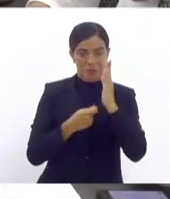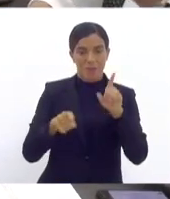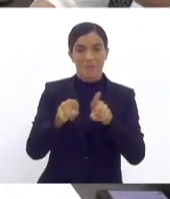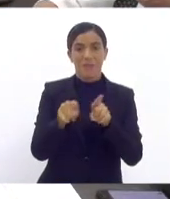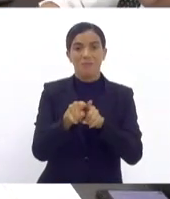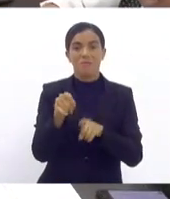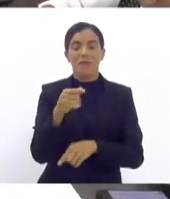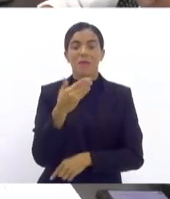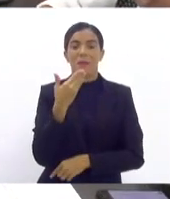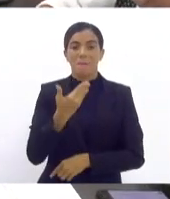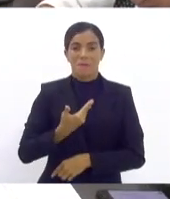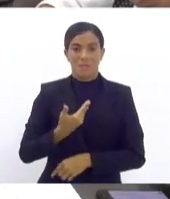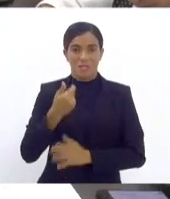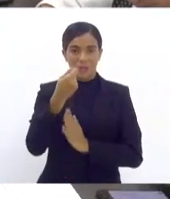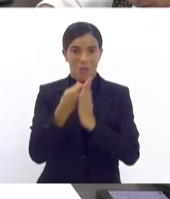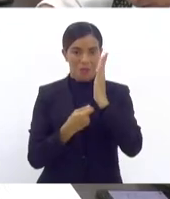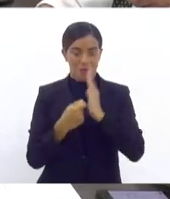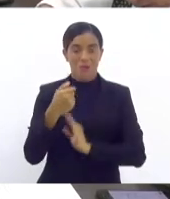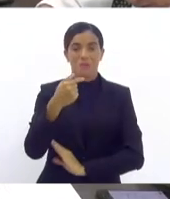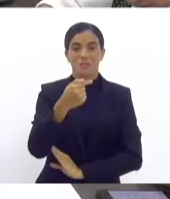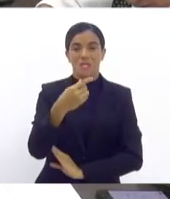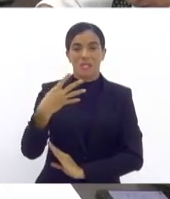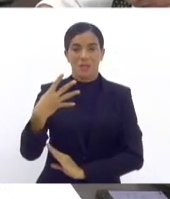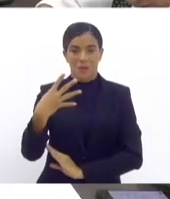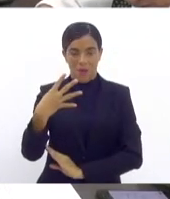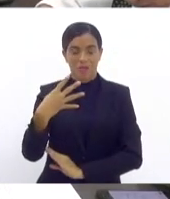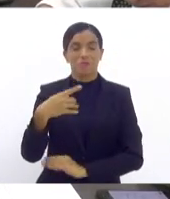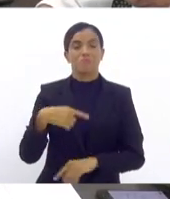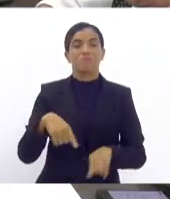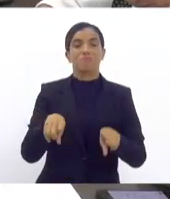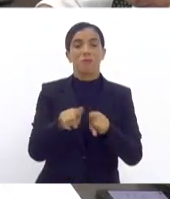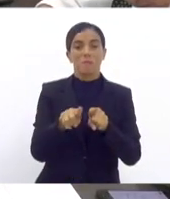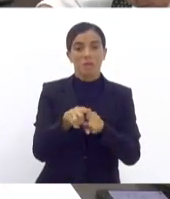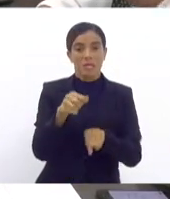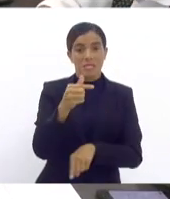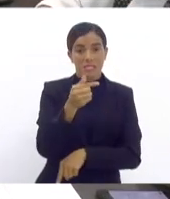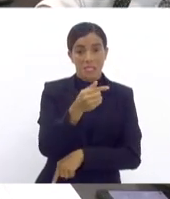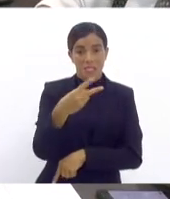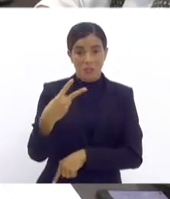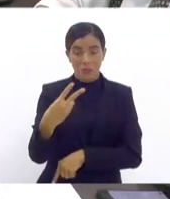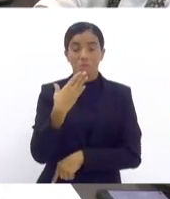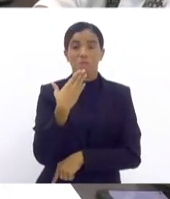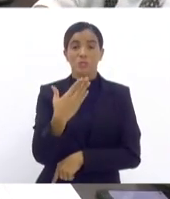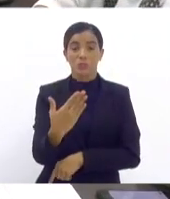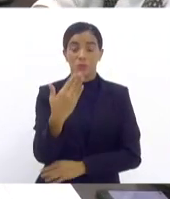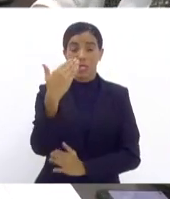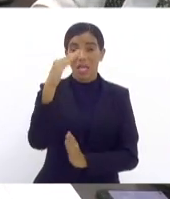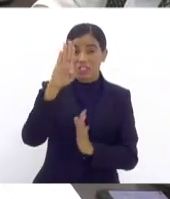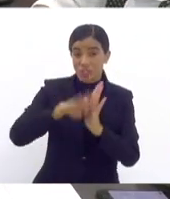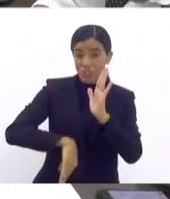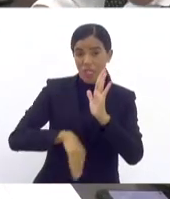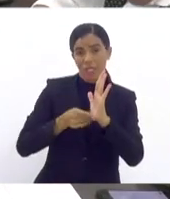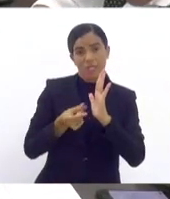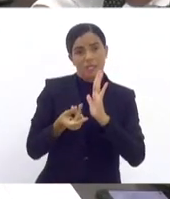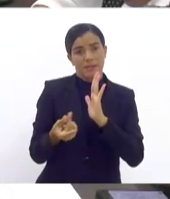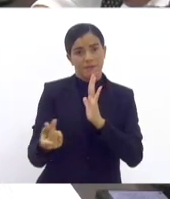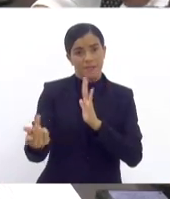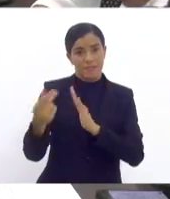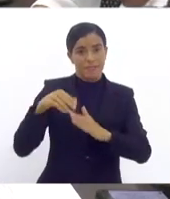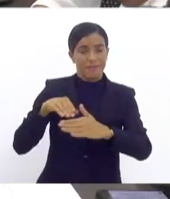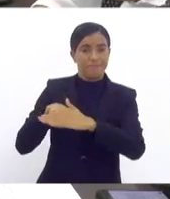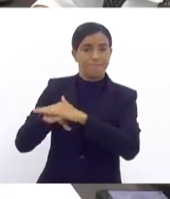74 da pauta a pedido do autora. O 72, o deputado Mink pediu a retirada definitiva do projeto.